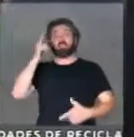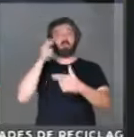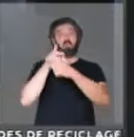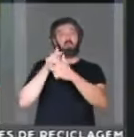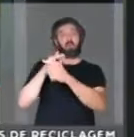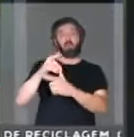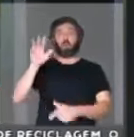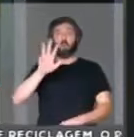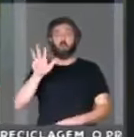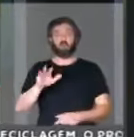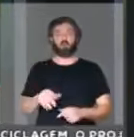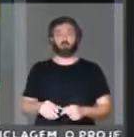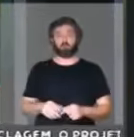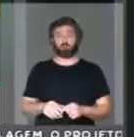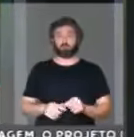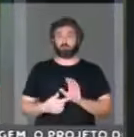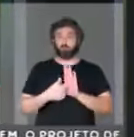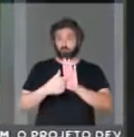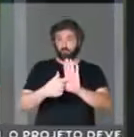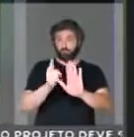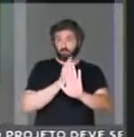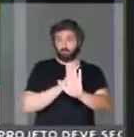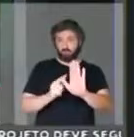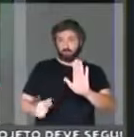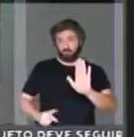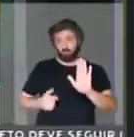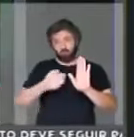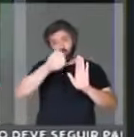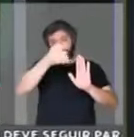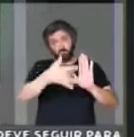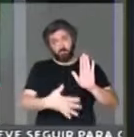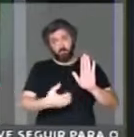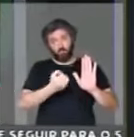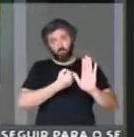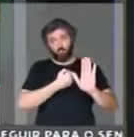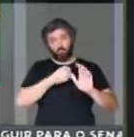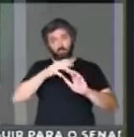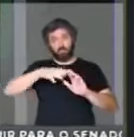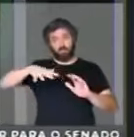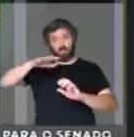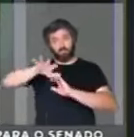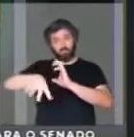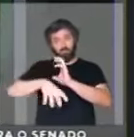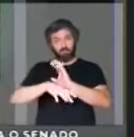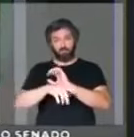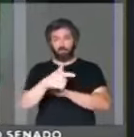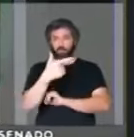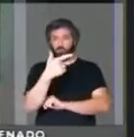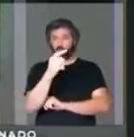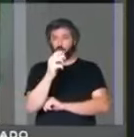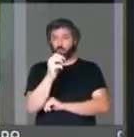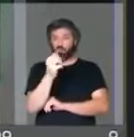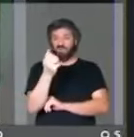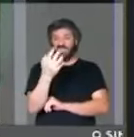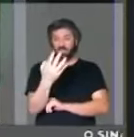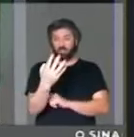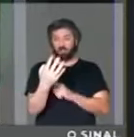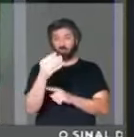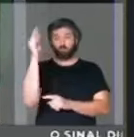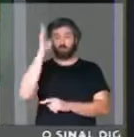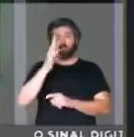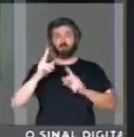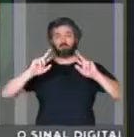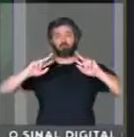o que significou esses governos para a questão ambiental em 2014 o brasil ganhou